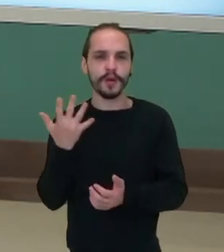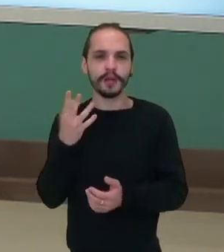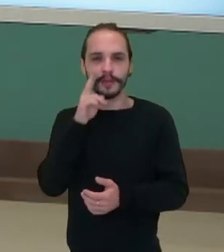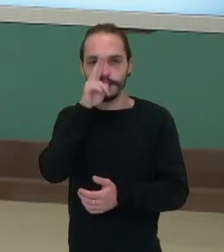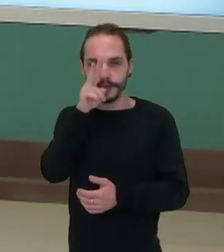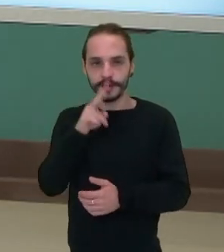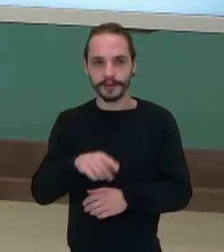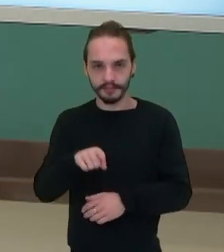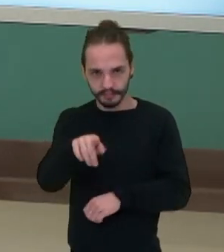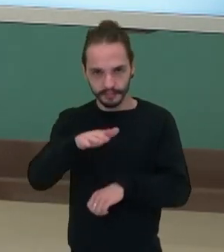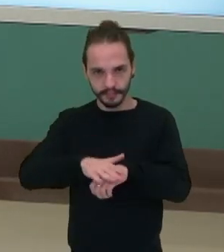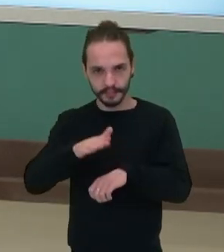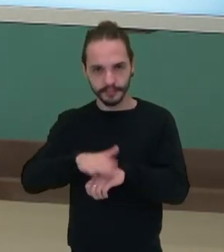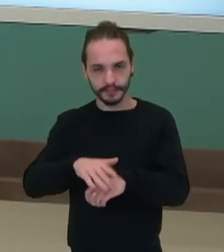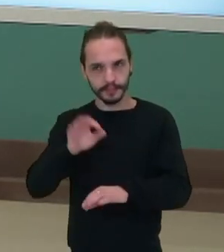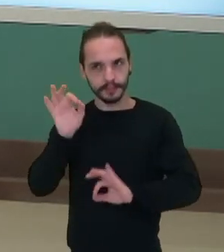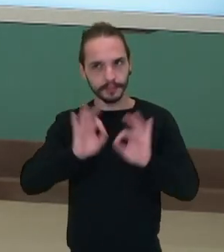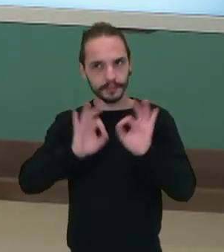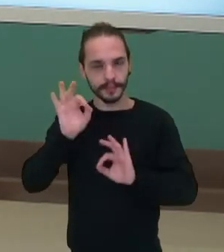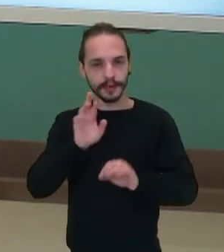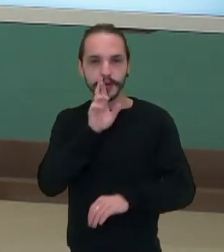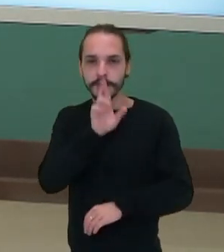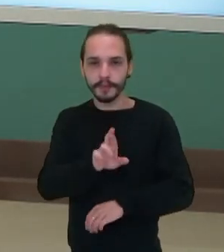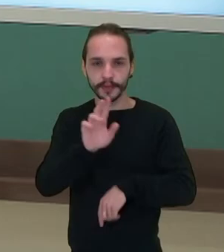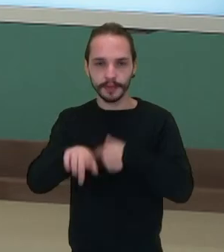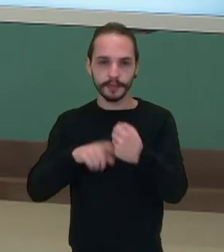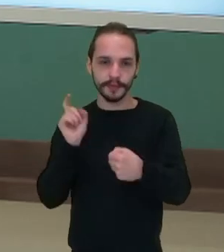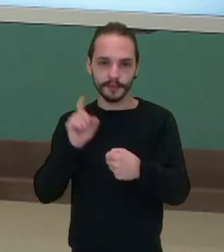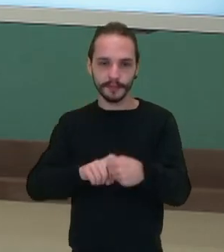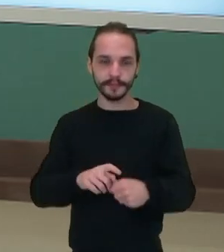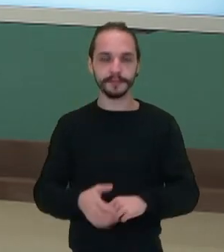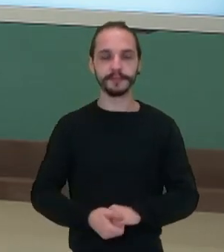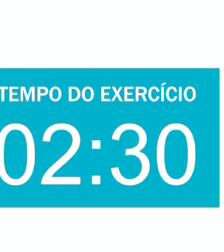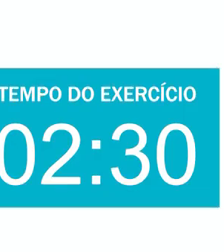poderem elaborar uma possível resposta para isso, daqui a pouco a gente volta para discutir.